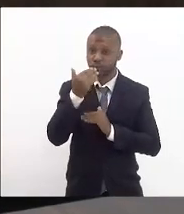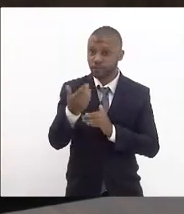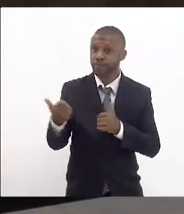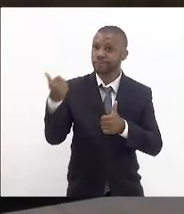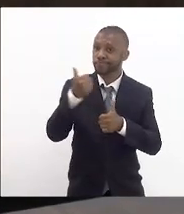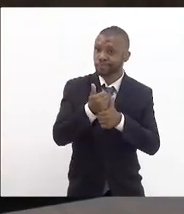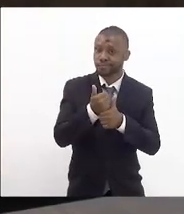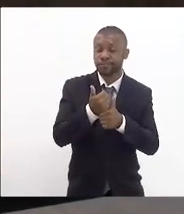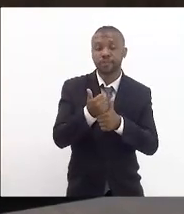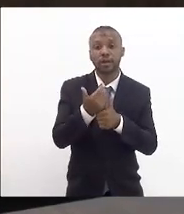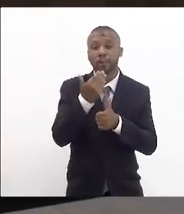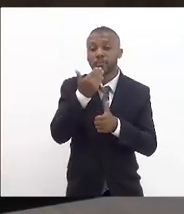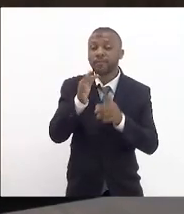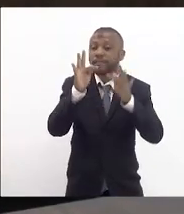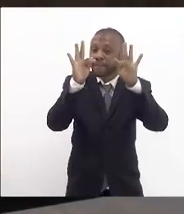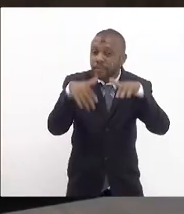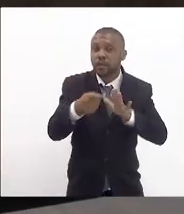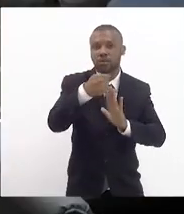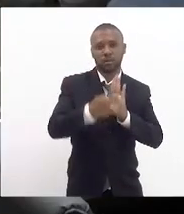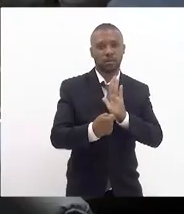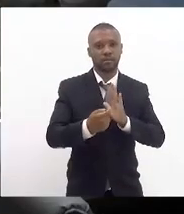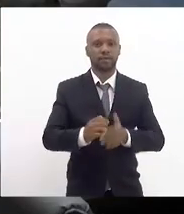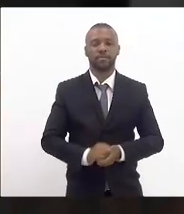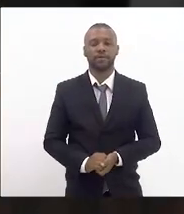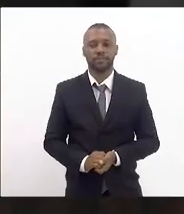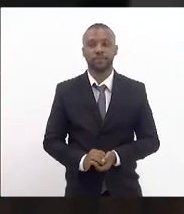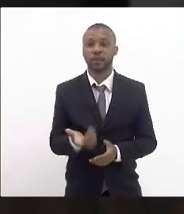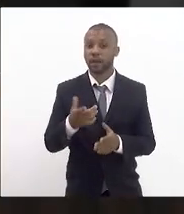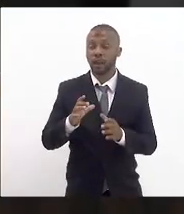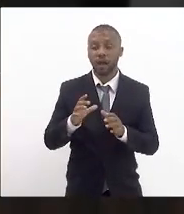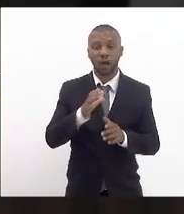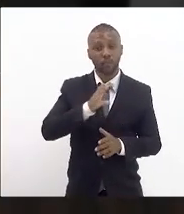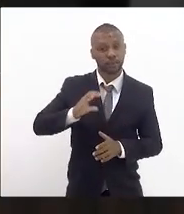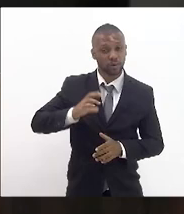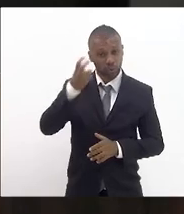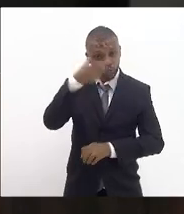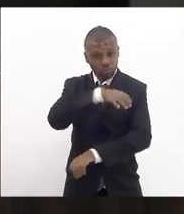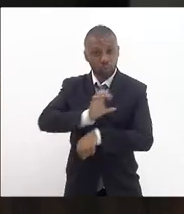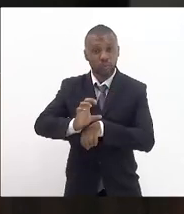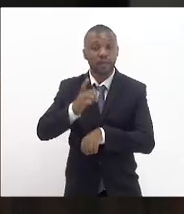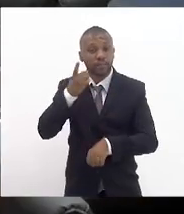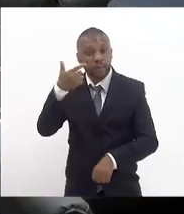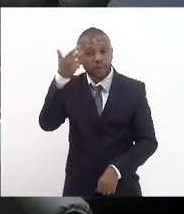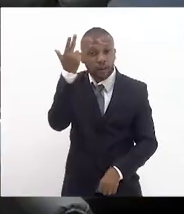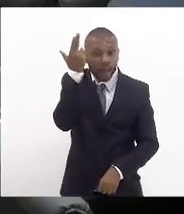substitutivo, pedindo forma final de redação. Pela Comissão de Cultura, deputado Eliomar Coelho.